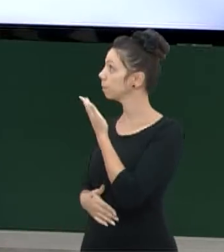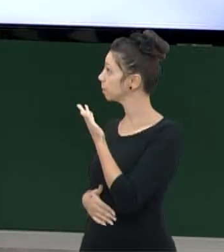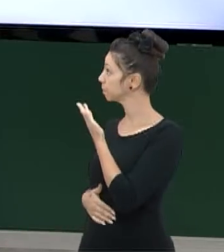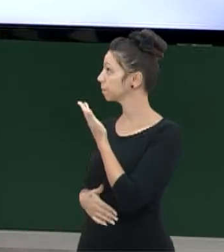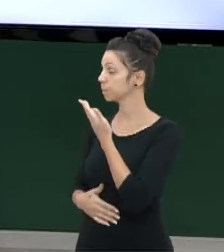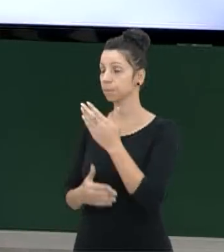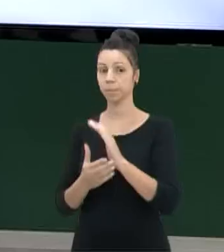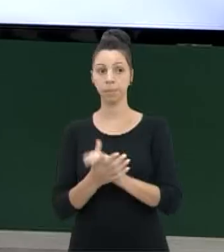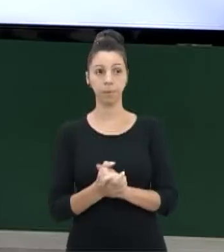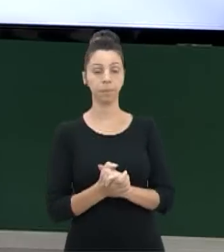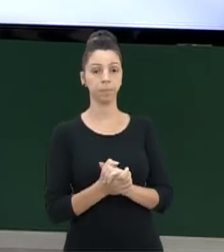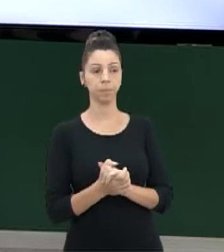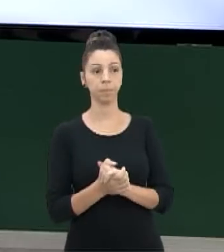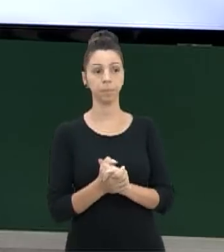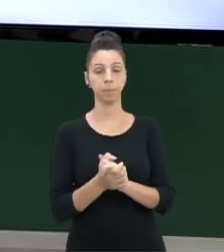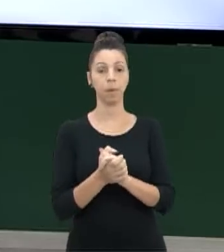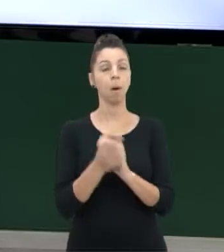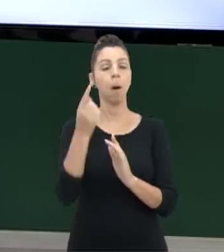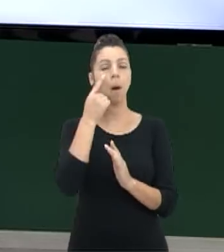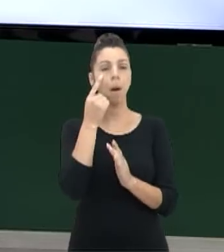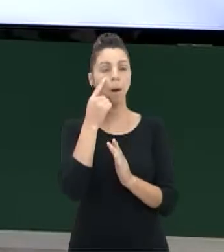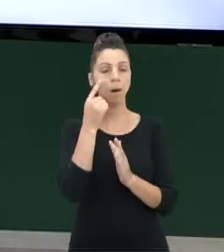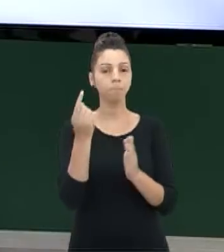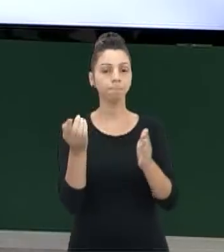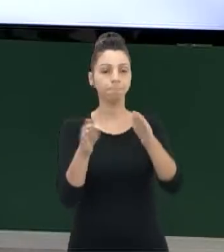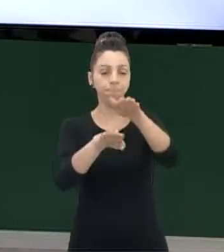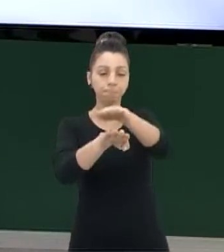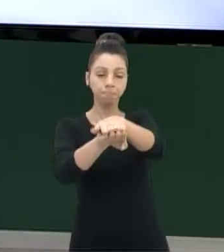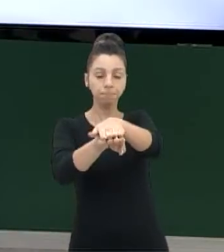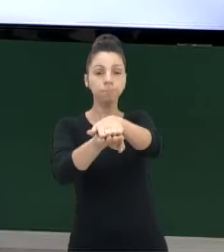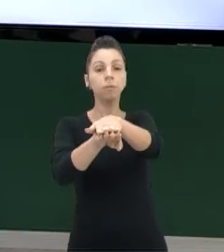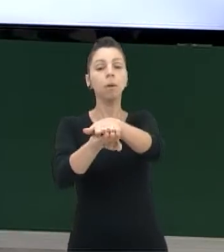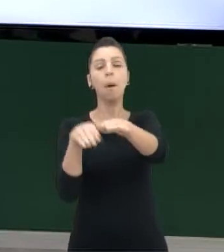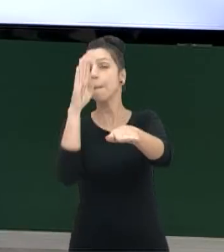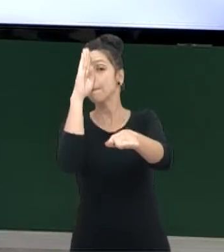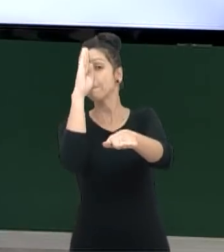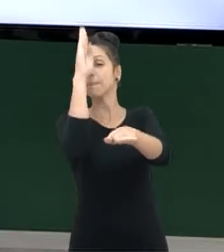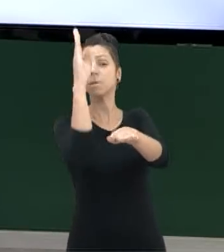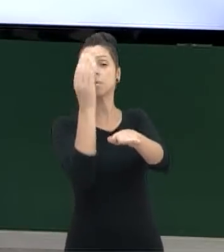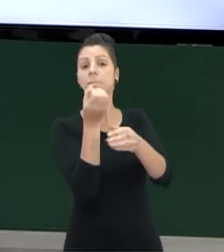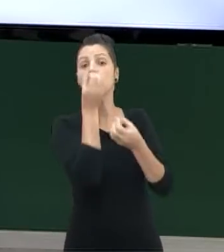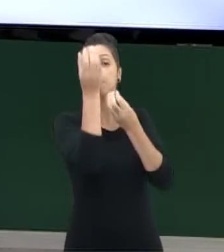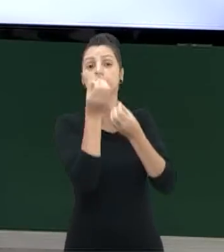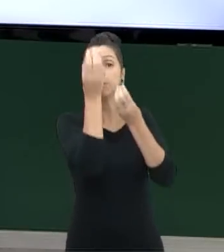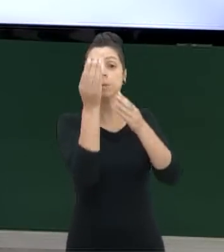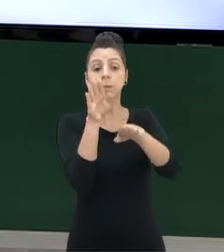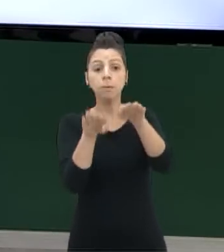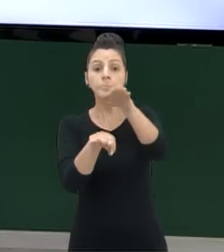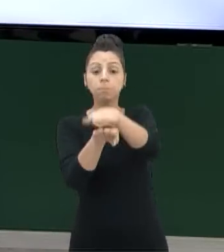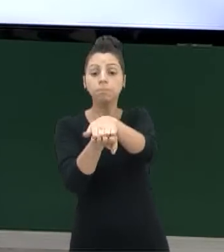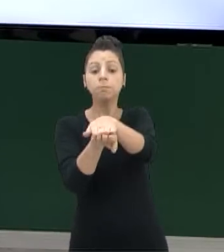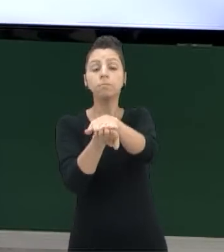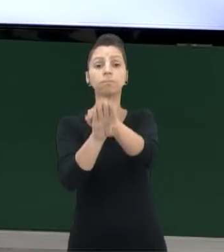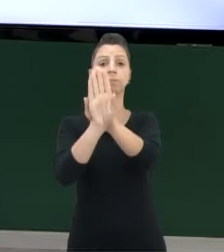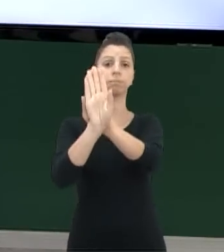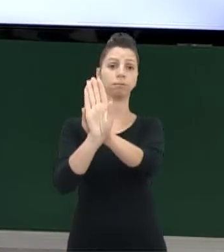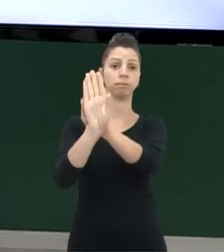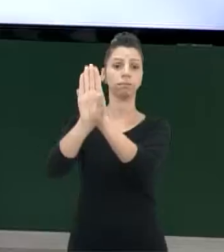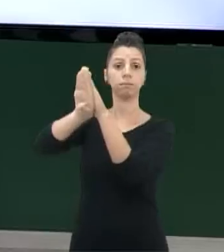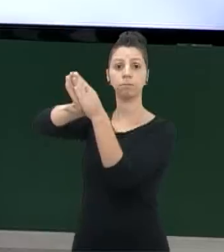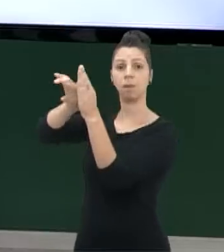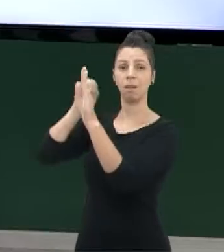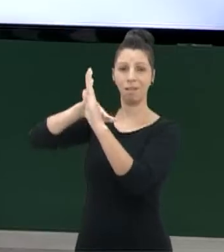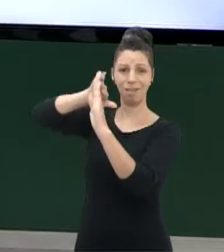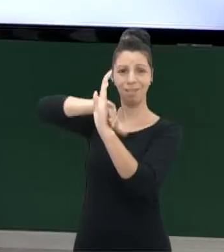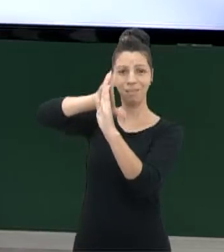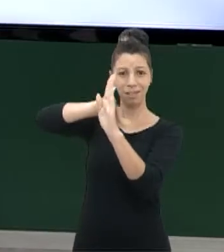lá. Chamada principal. Veja, onde que fica a chamada principal, né? Aquilo que tem que chamar a atenção do leitor ou